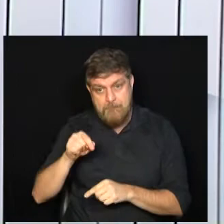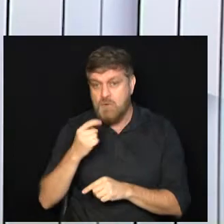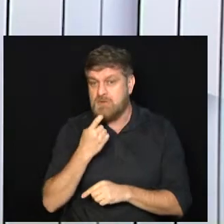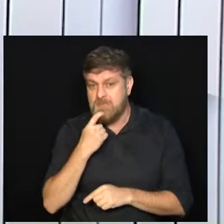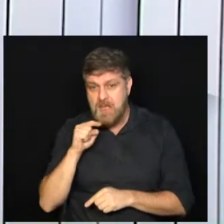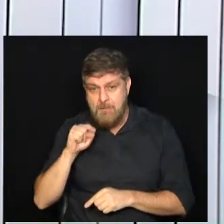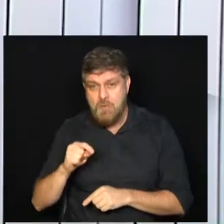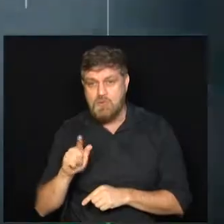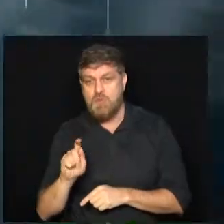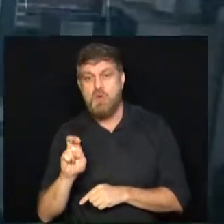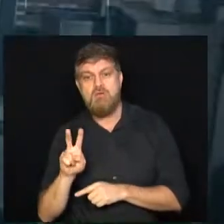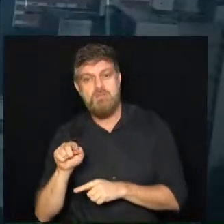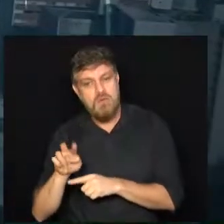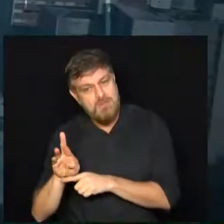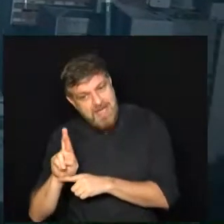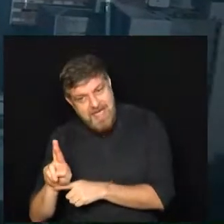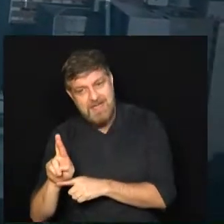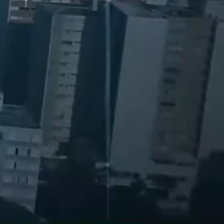portalcultura.campinas.sp.gov.br.